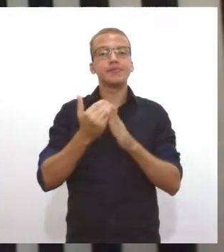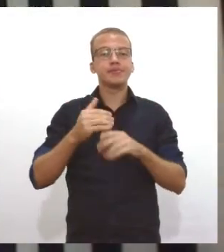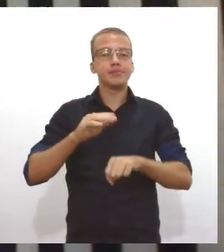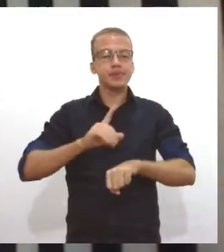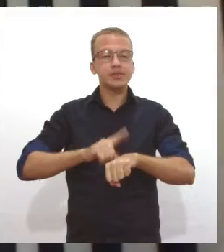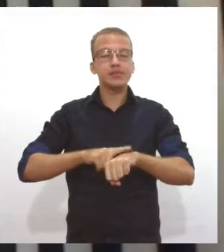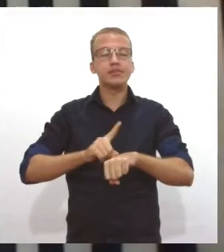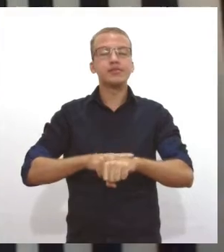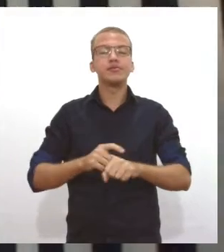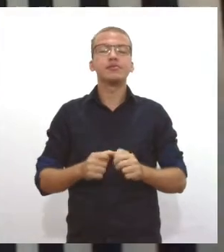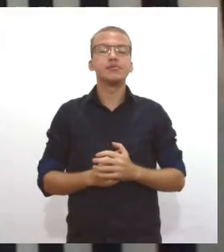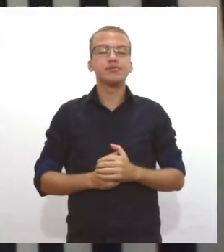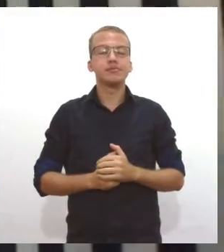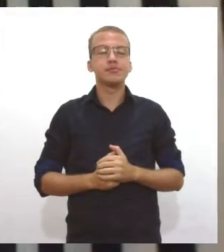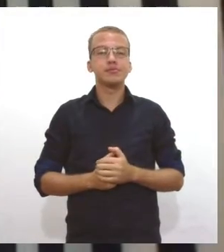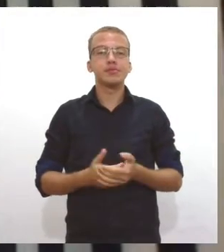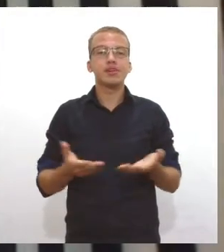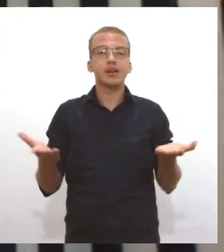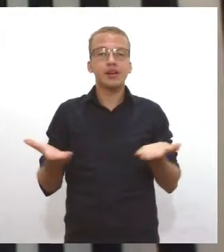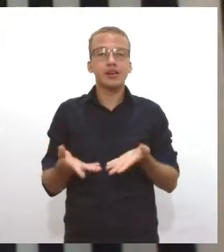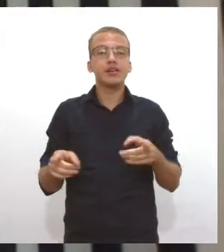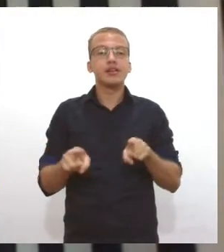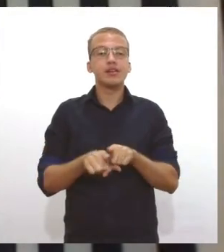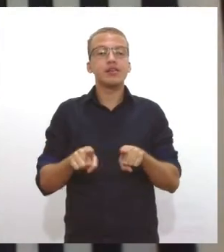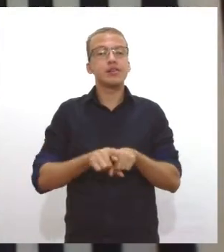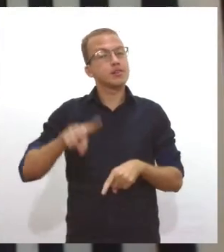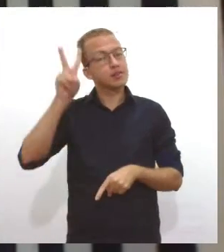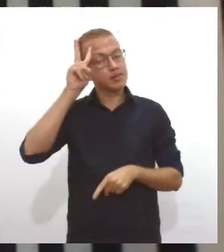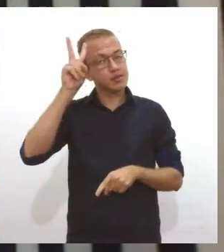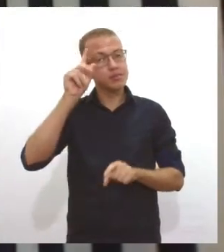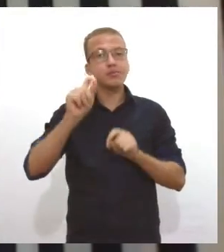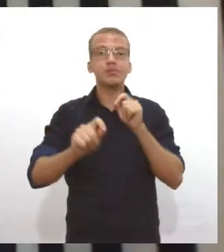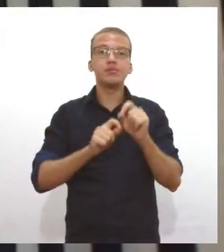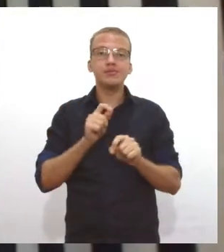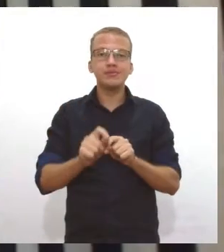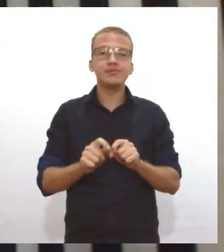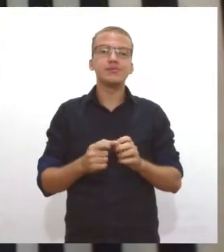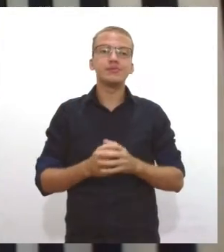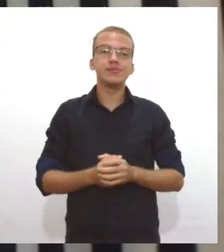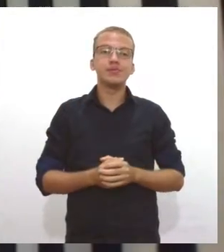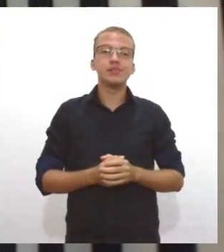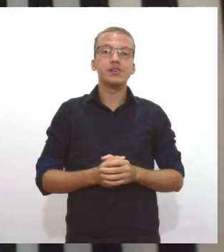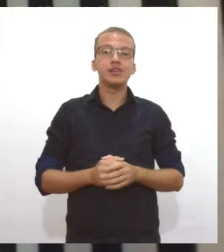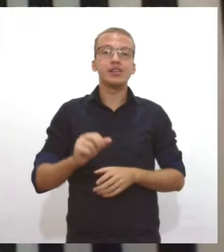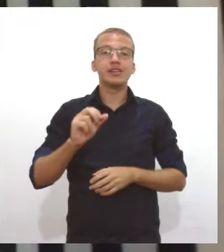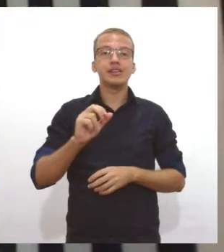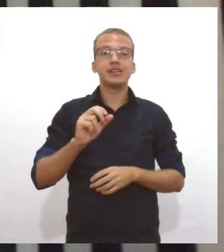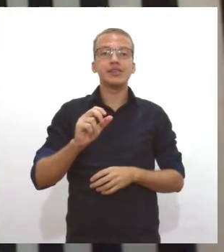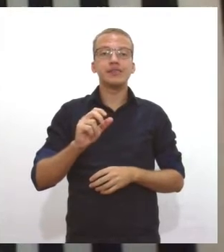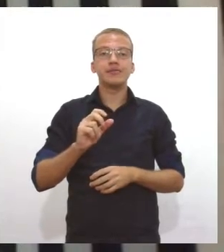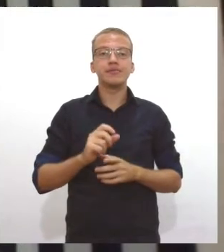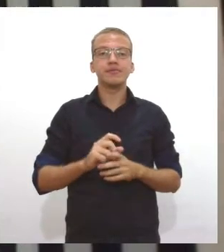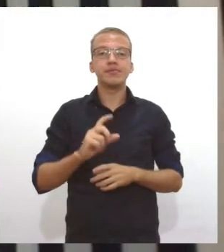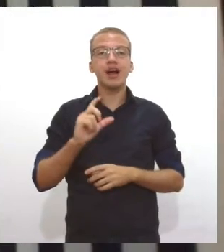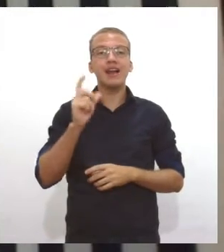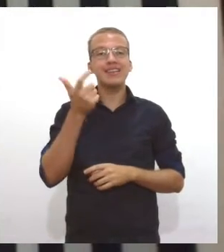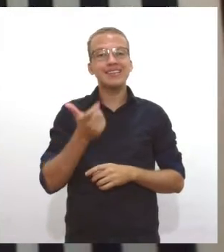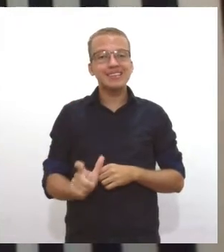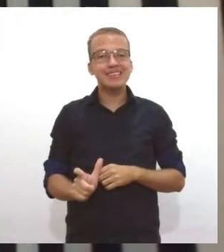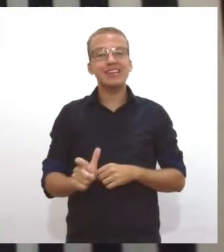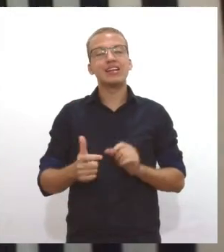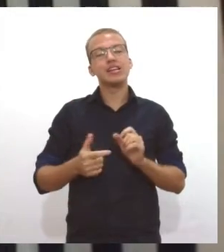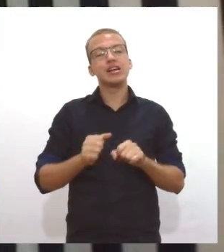vacina eu lembrei nesse intervalo que a Itália anunciou no dia Vinte e Um de Março deste ano que duas